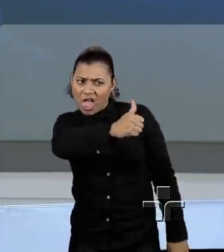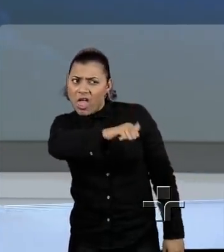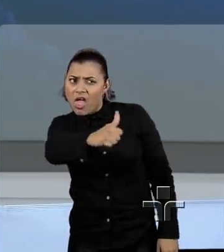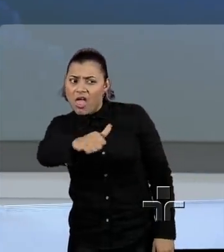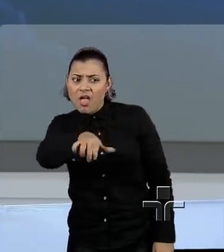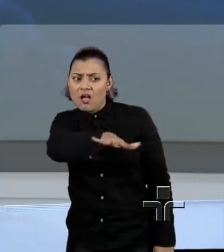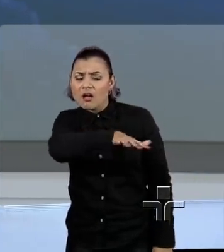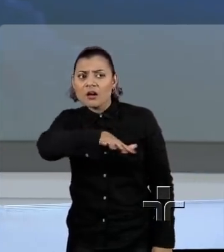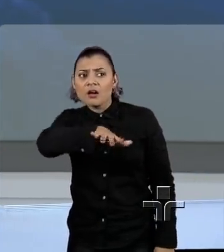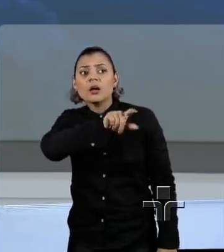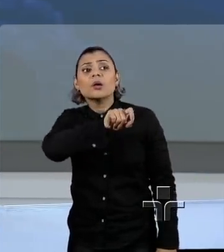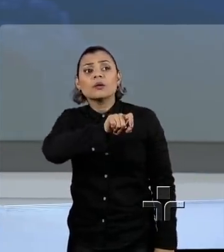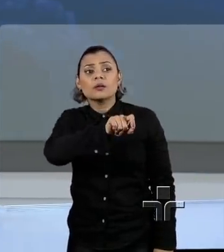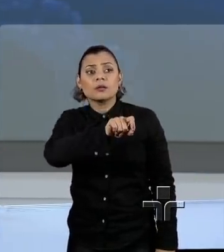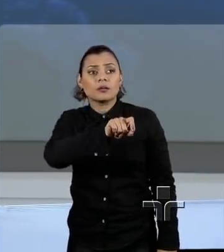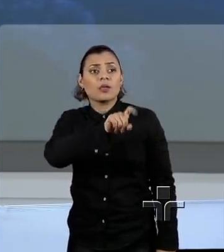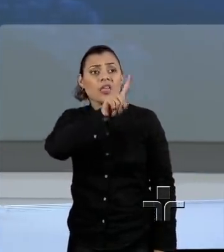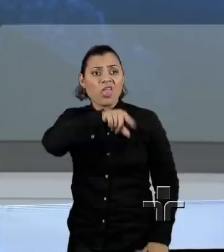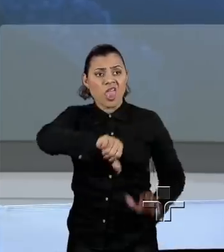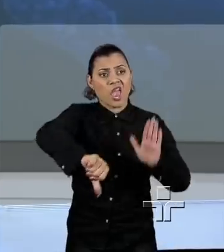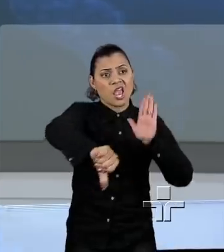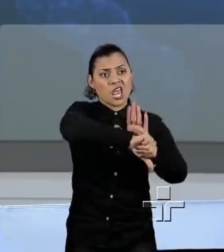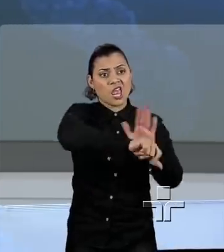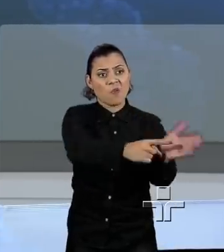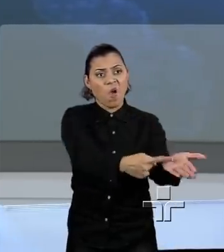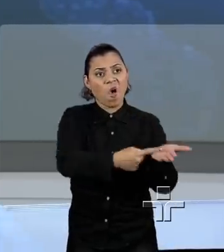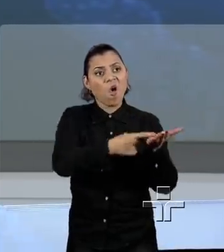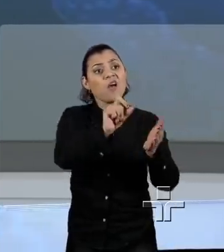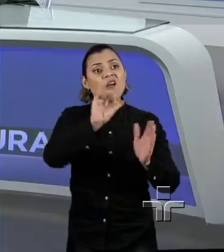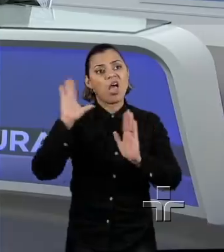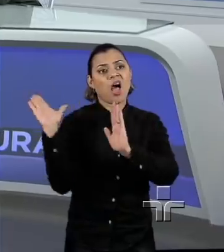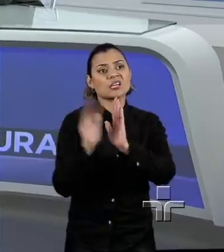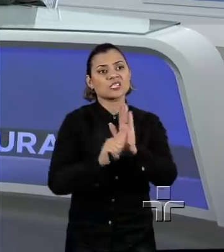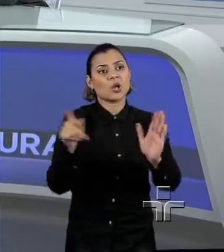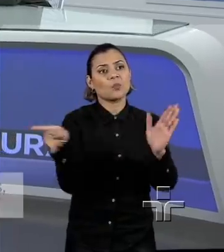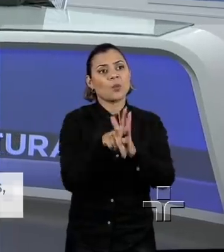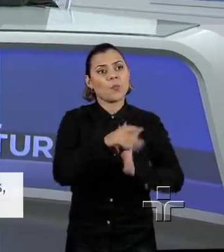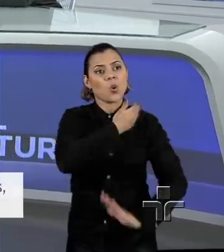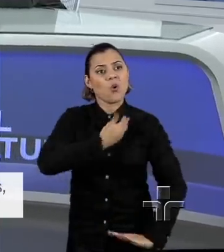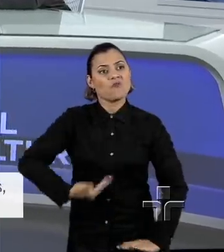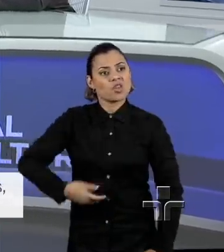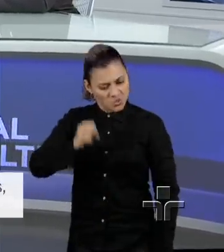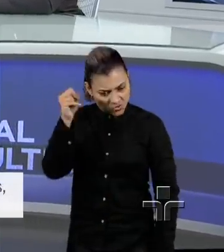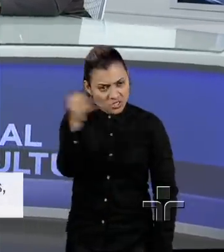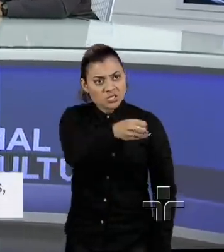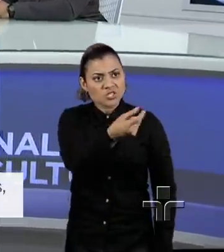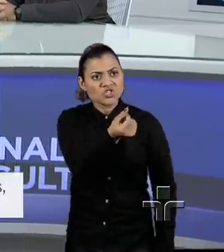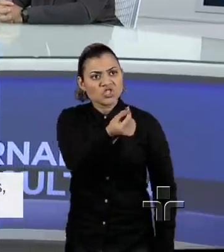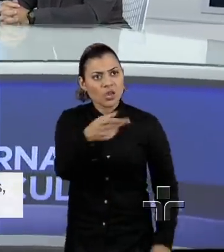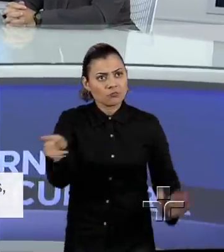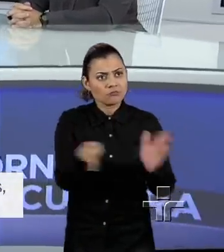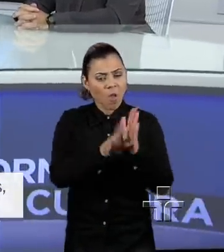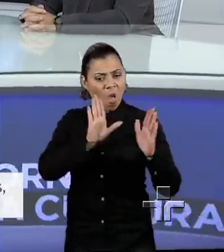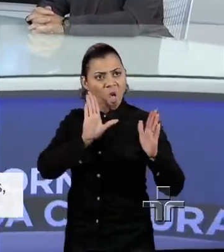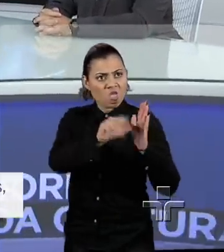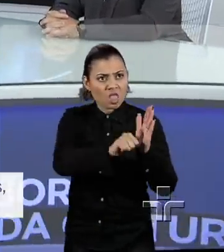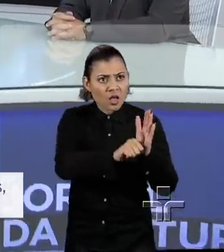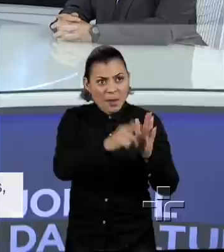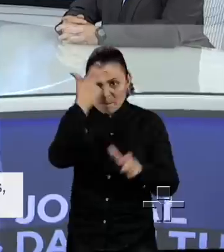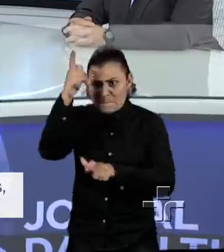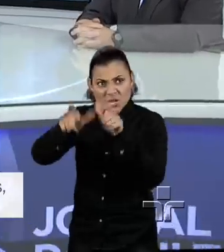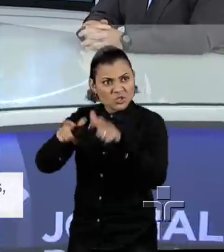o maior sistema de crime organizado e assalto ao dinheiro público do país. Incriminados que estão lá hoje, não